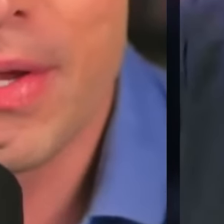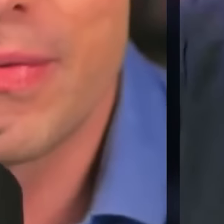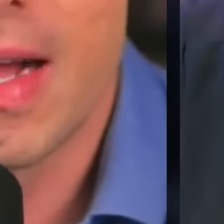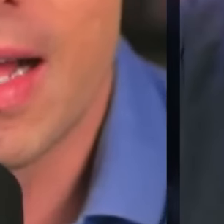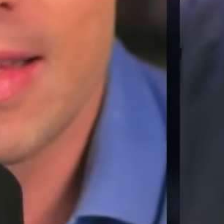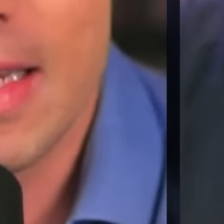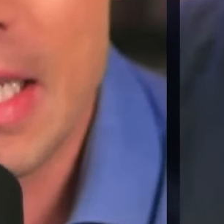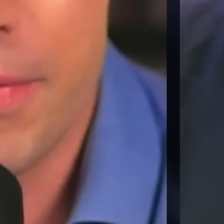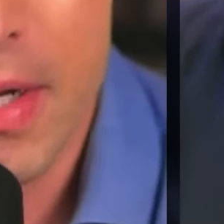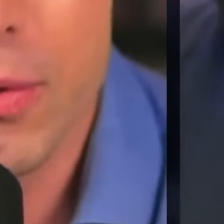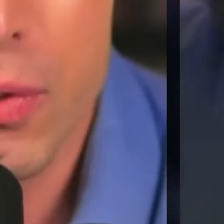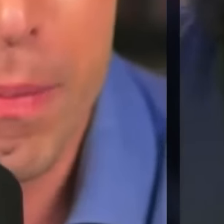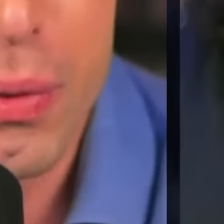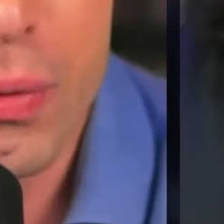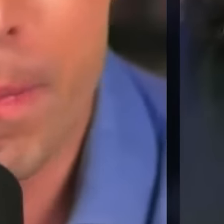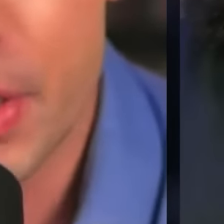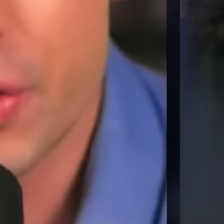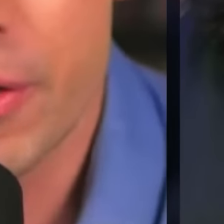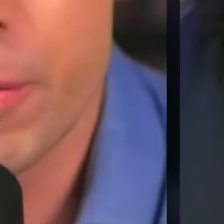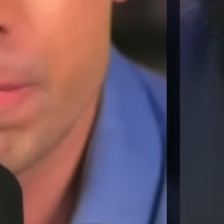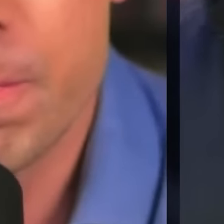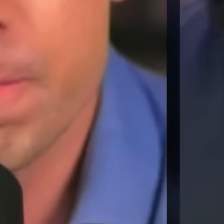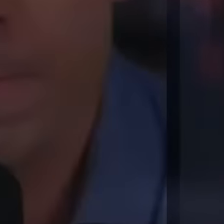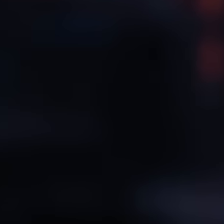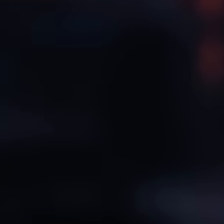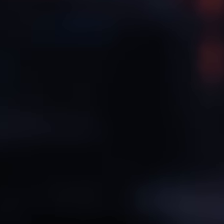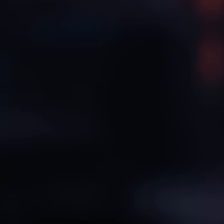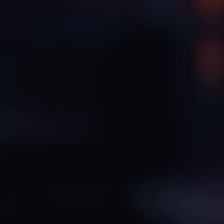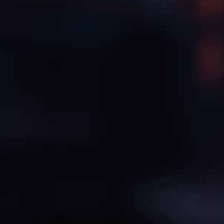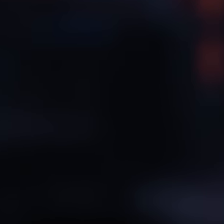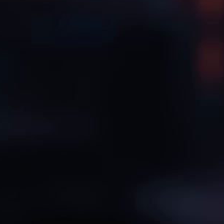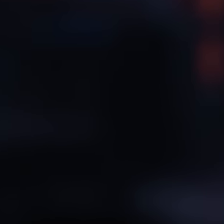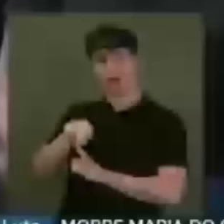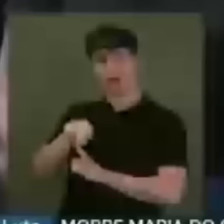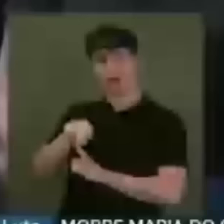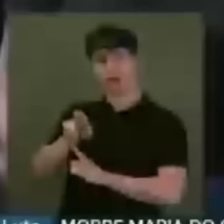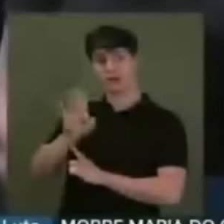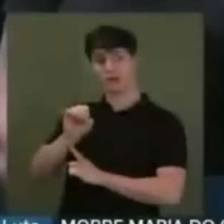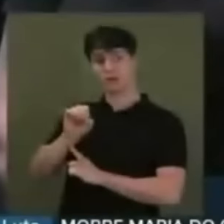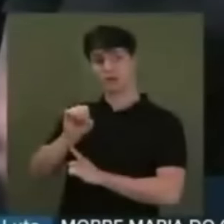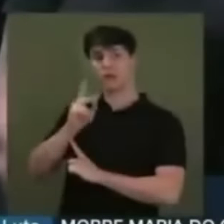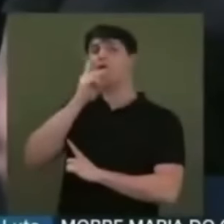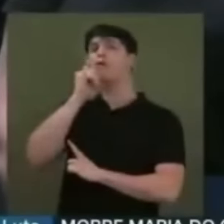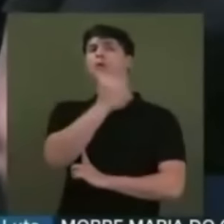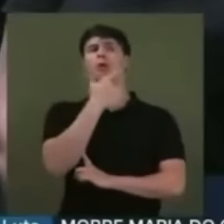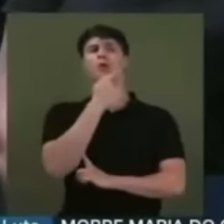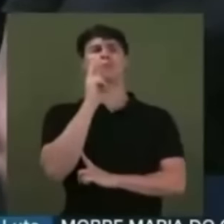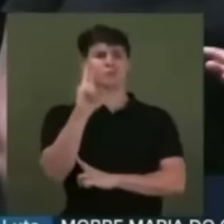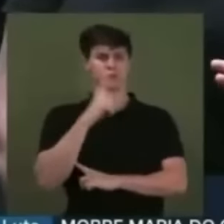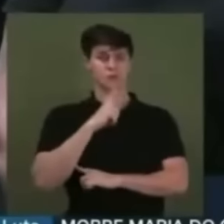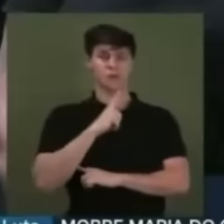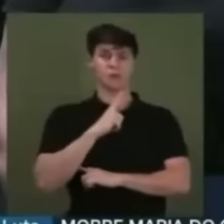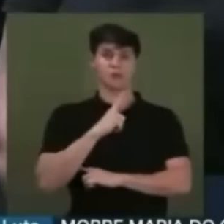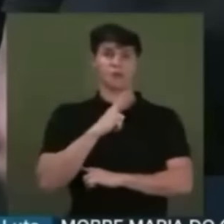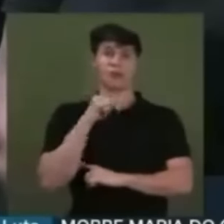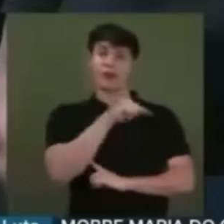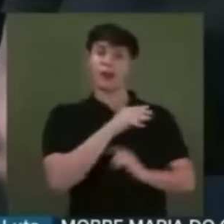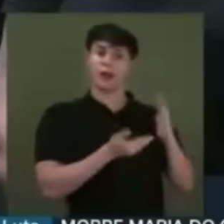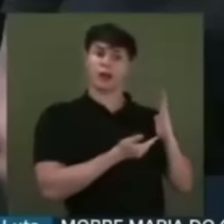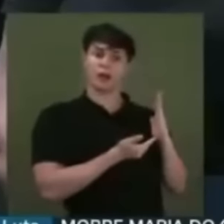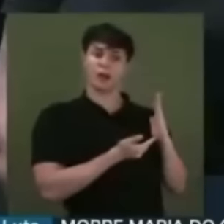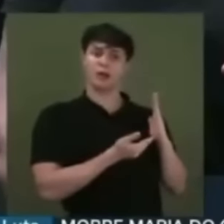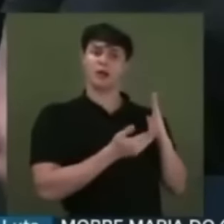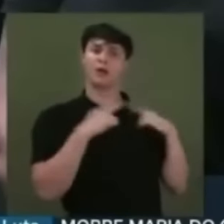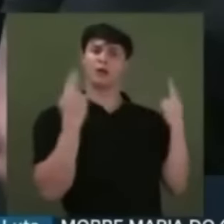colocar primeiro o Van Hatten aqui, falando sobre o Pacheco. Agradeço apenas a Vossa Excelência que, reciprocamente, na Câmara dos Deputados, nós, em